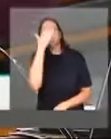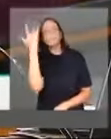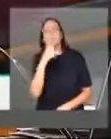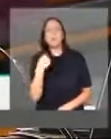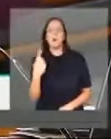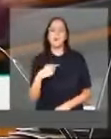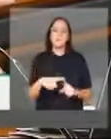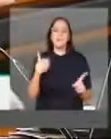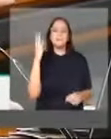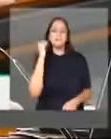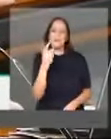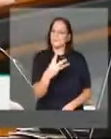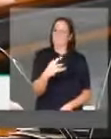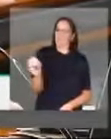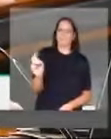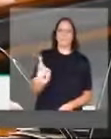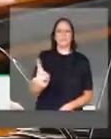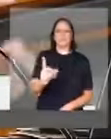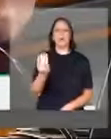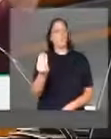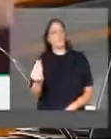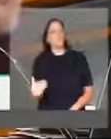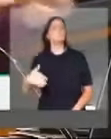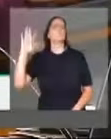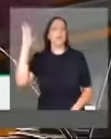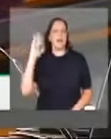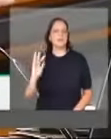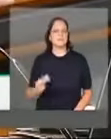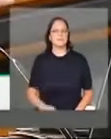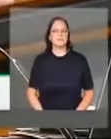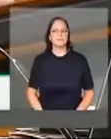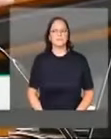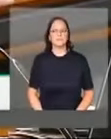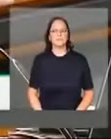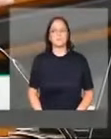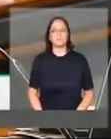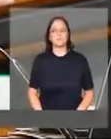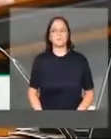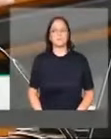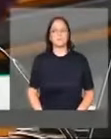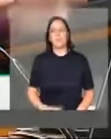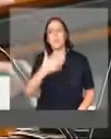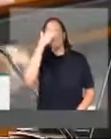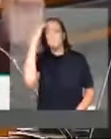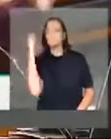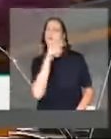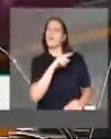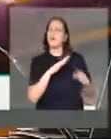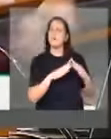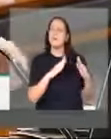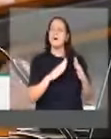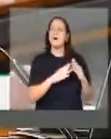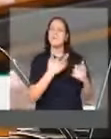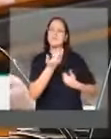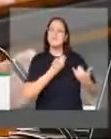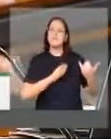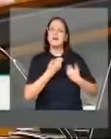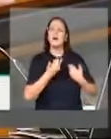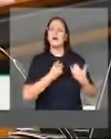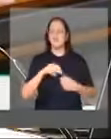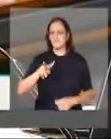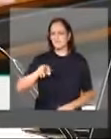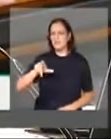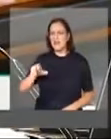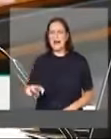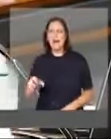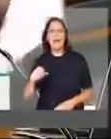nós sabemos que não foi 300, que foi muito mais. Para concluir, os moradores lá também relatam, a Vale está tão preocupada com os moradores